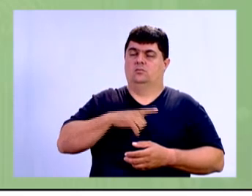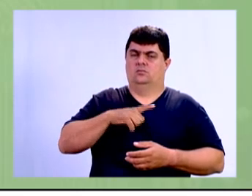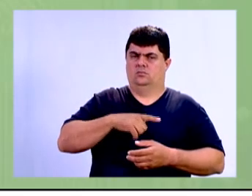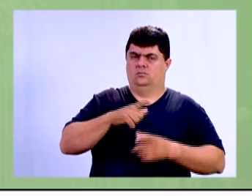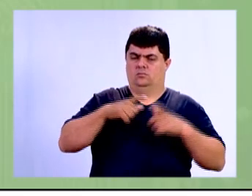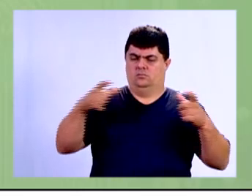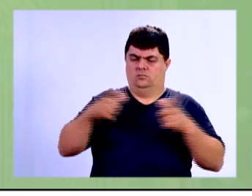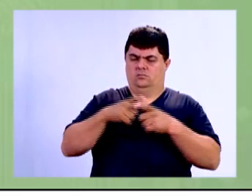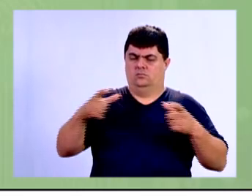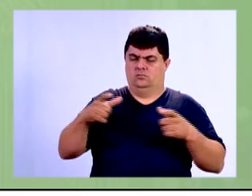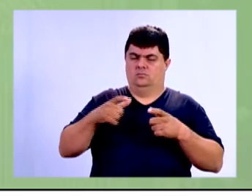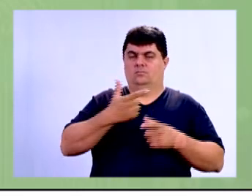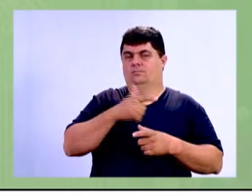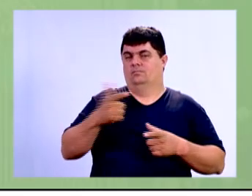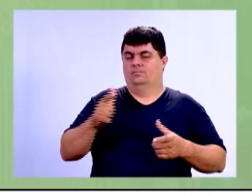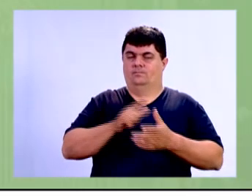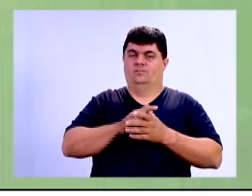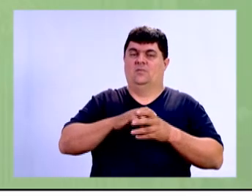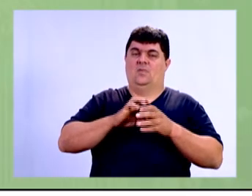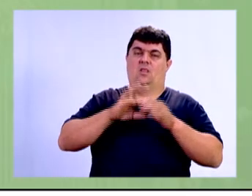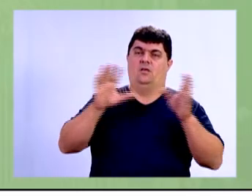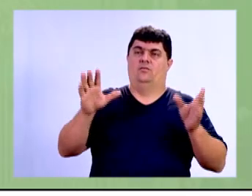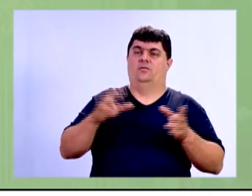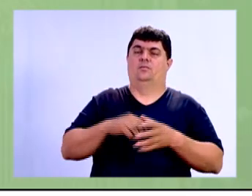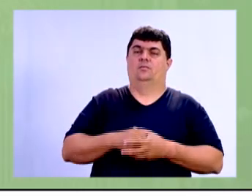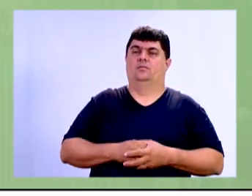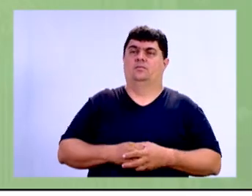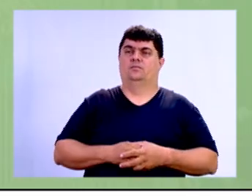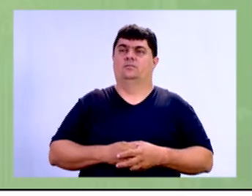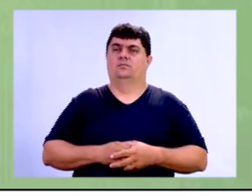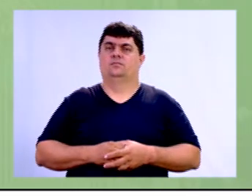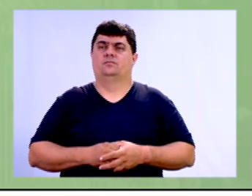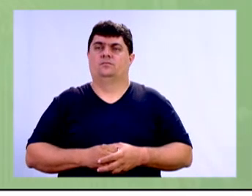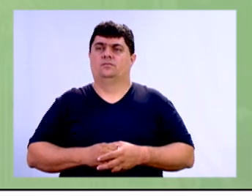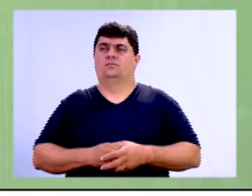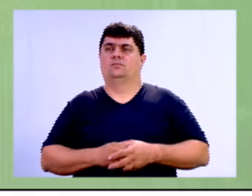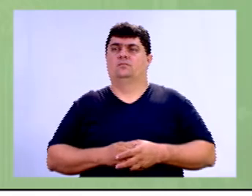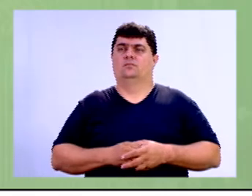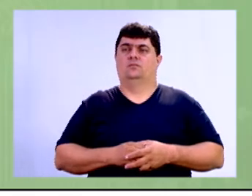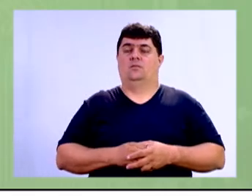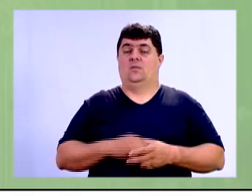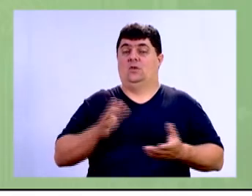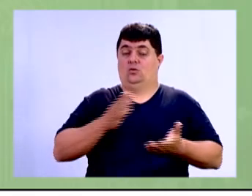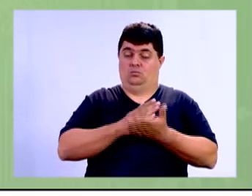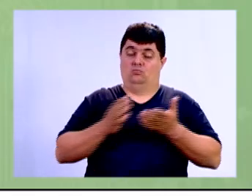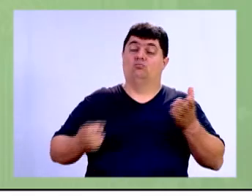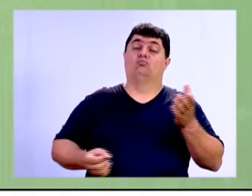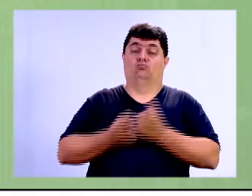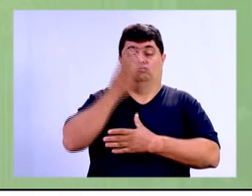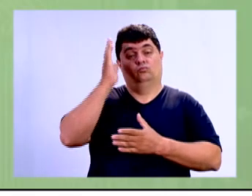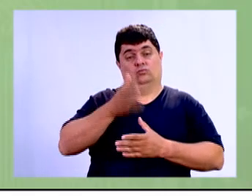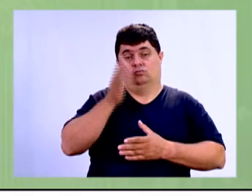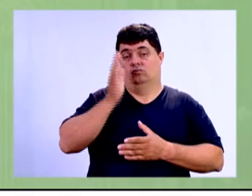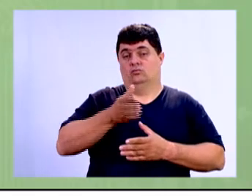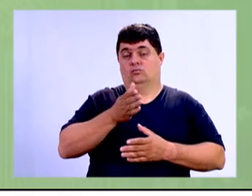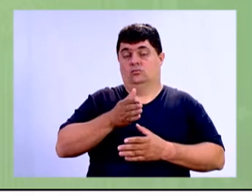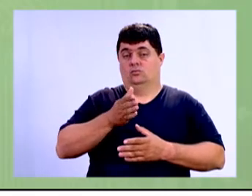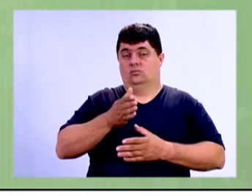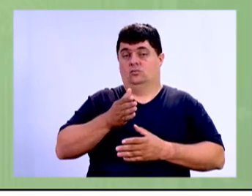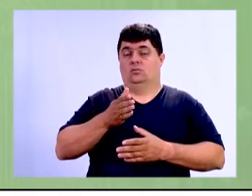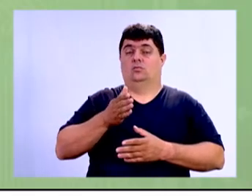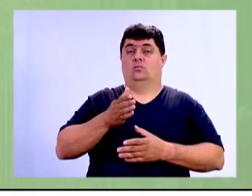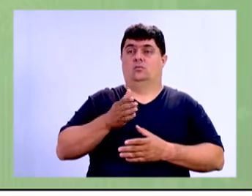tamanho? Não, não tem. Que bom, né? Acabei de criar meu ArrayList. Logo depois